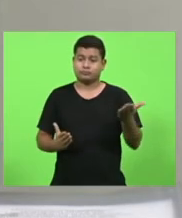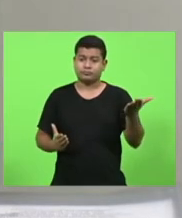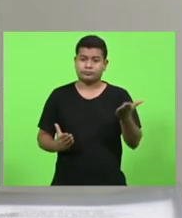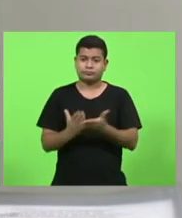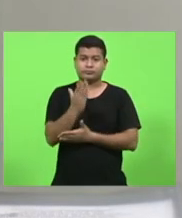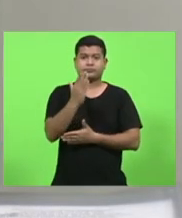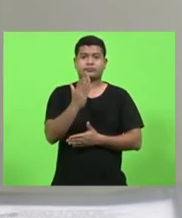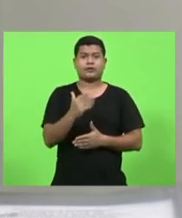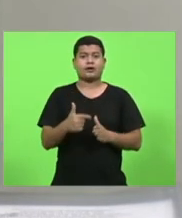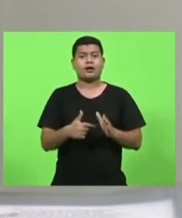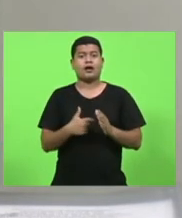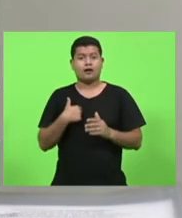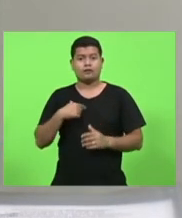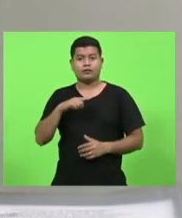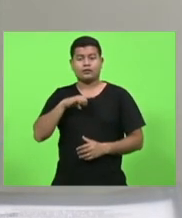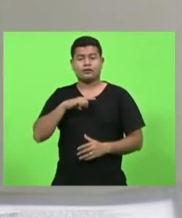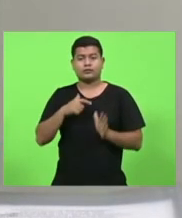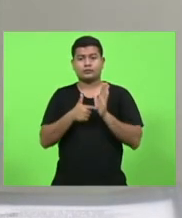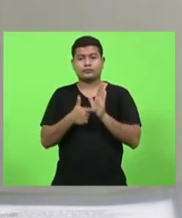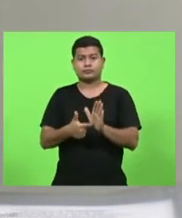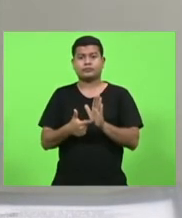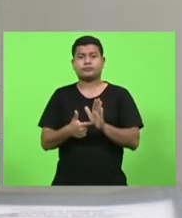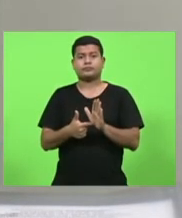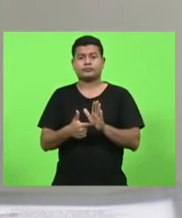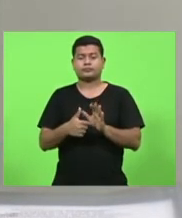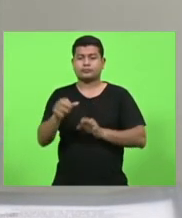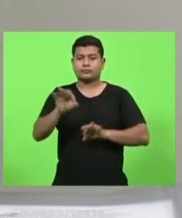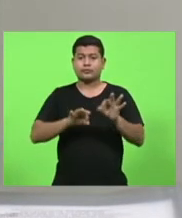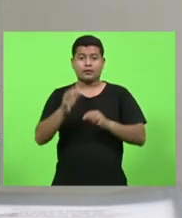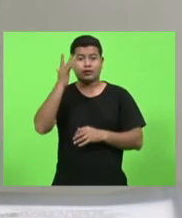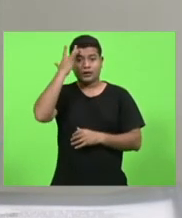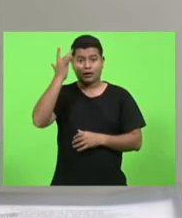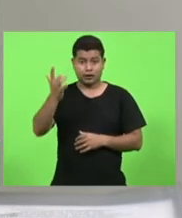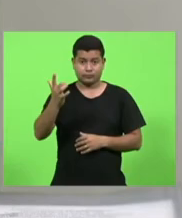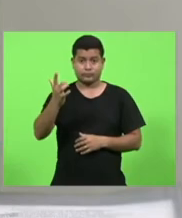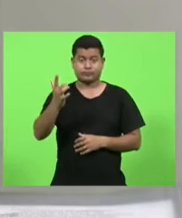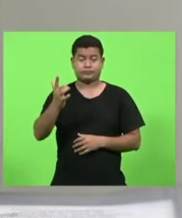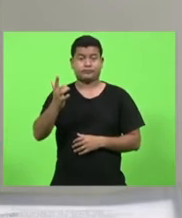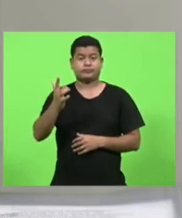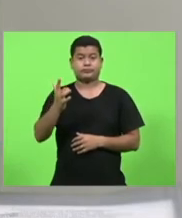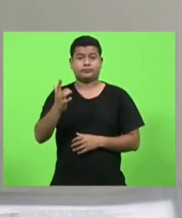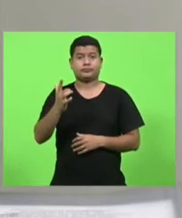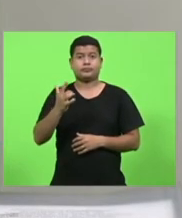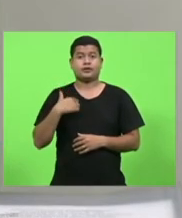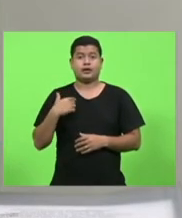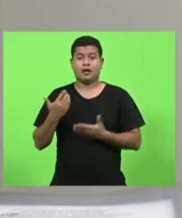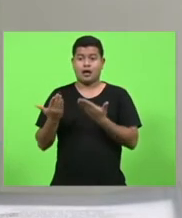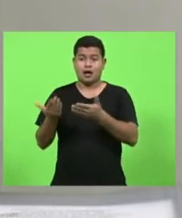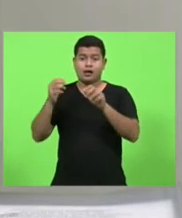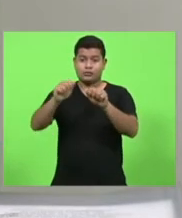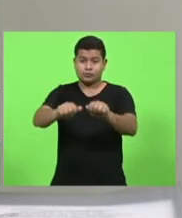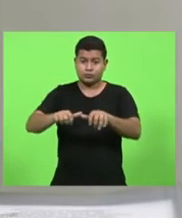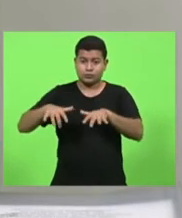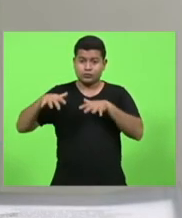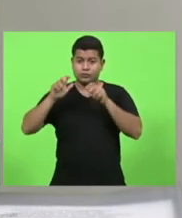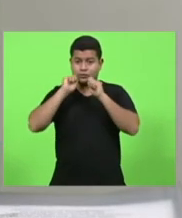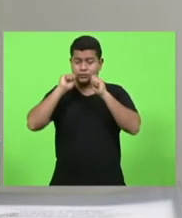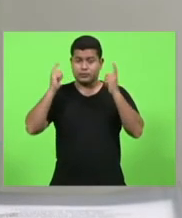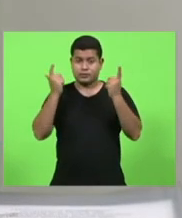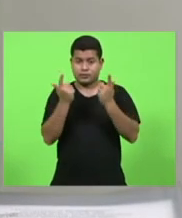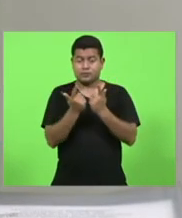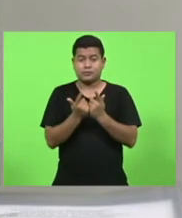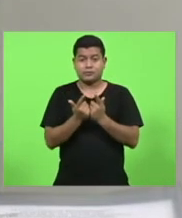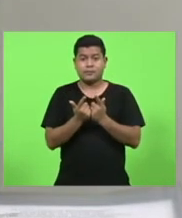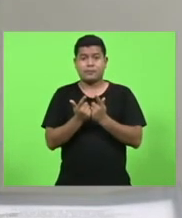será indicado, feita essa indicação amanhã, no plenário da casa,